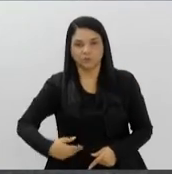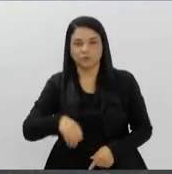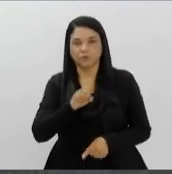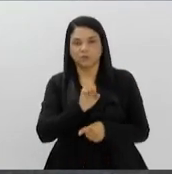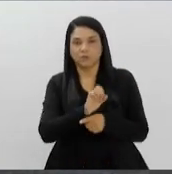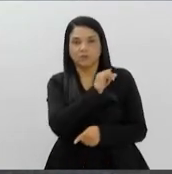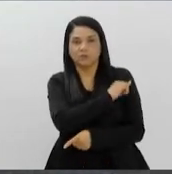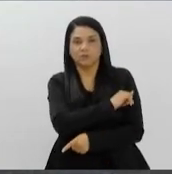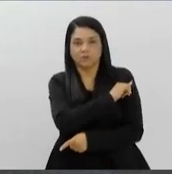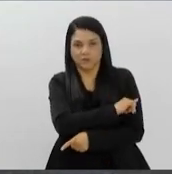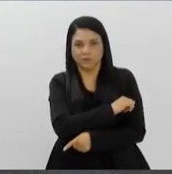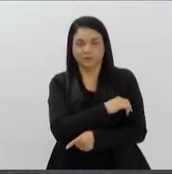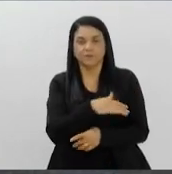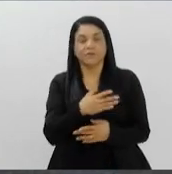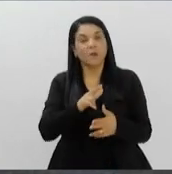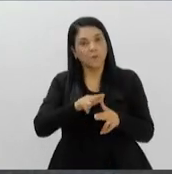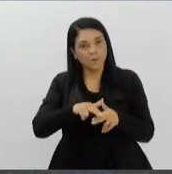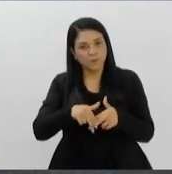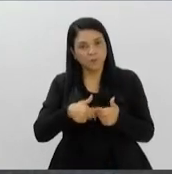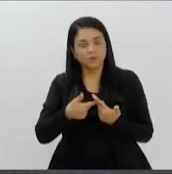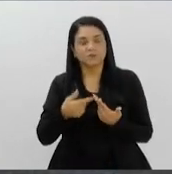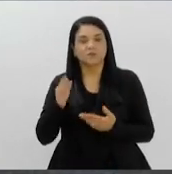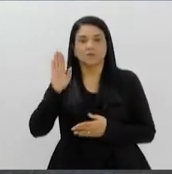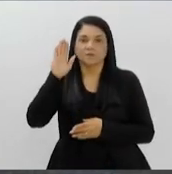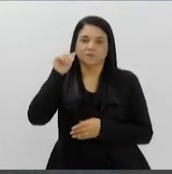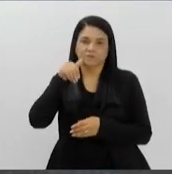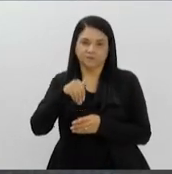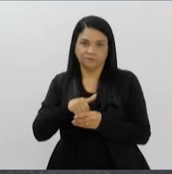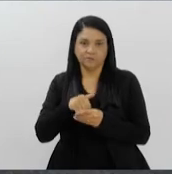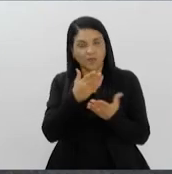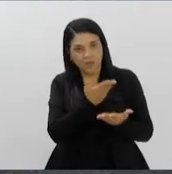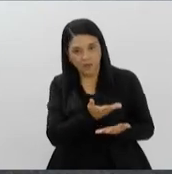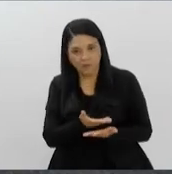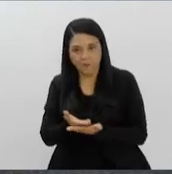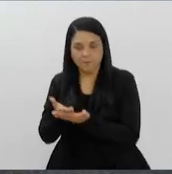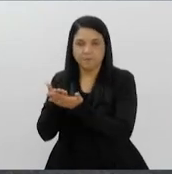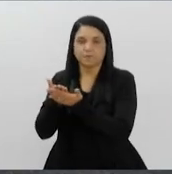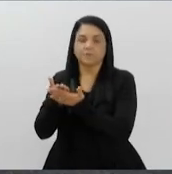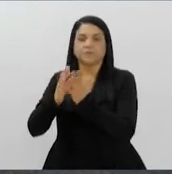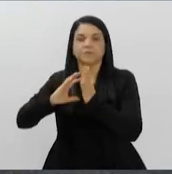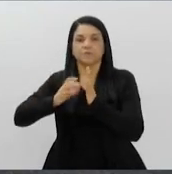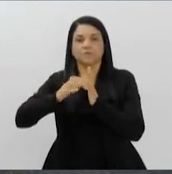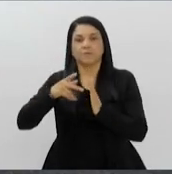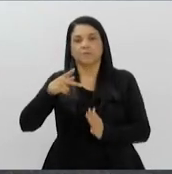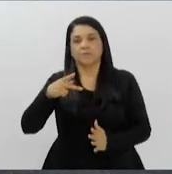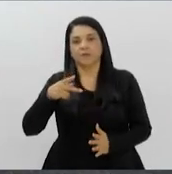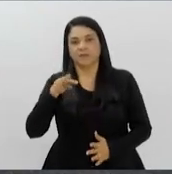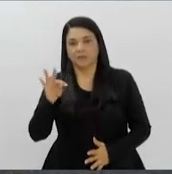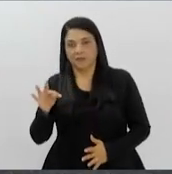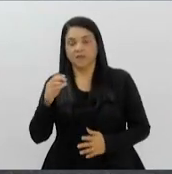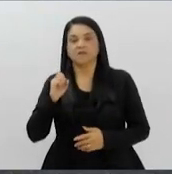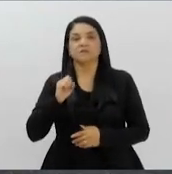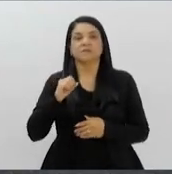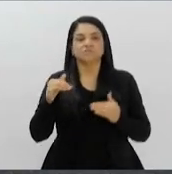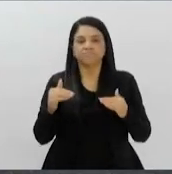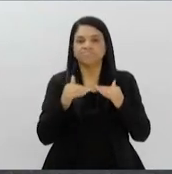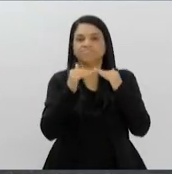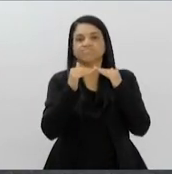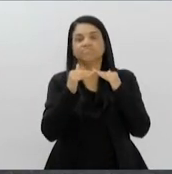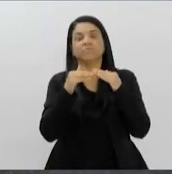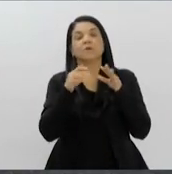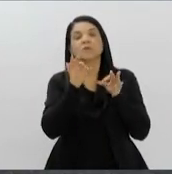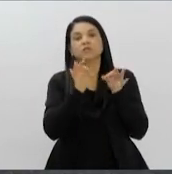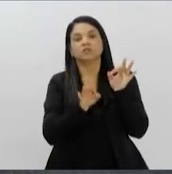do Rio de Janeiro. Então, por isso que a declaração de voto, o encaminhamento da bancada do PT, foi sim para fazer justiça a